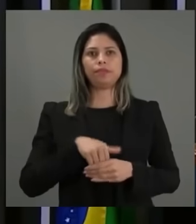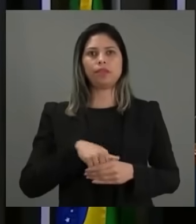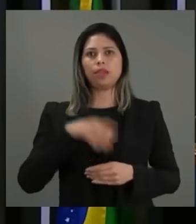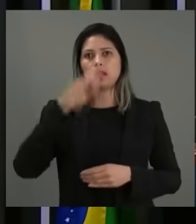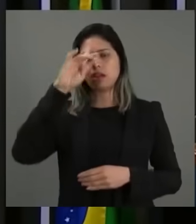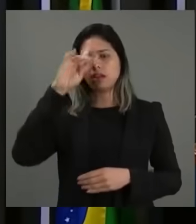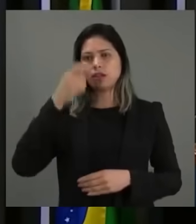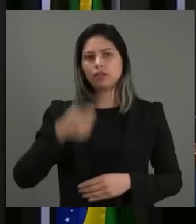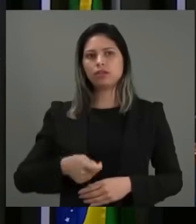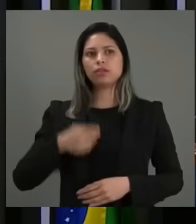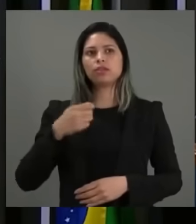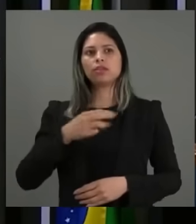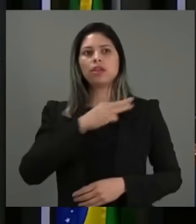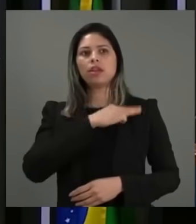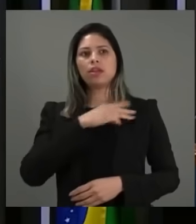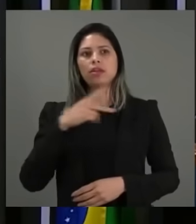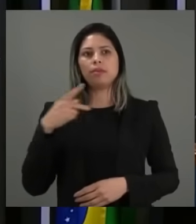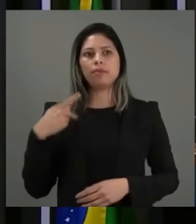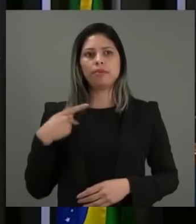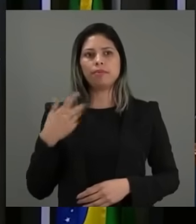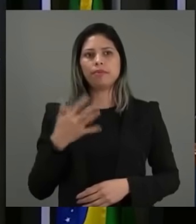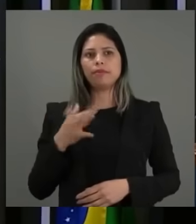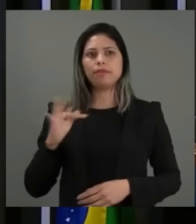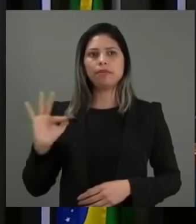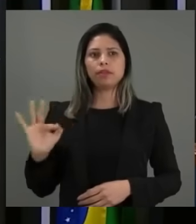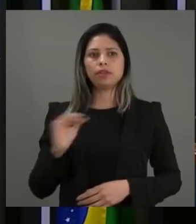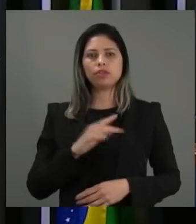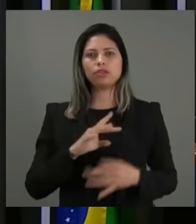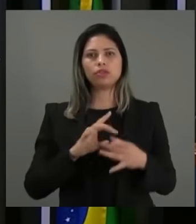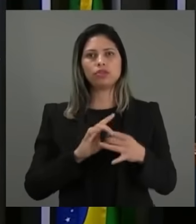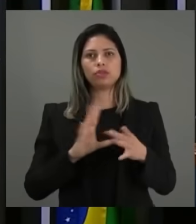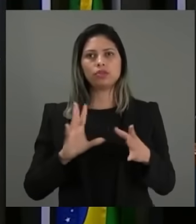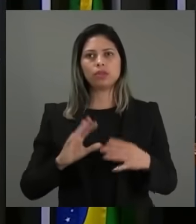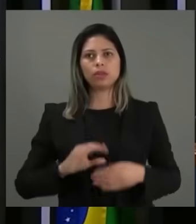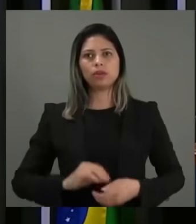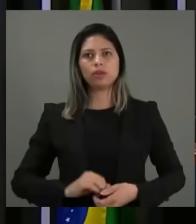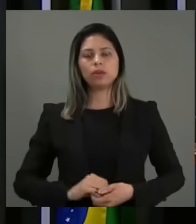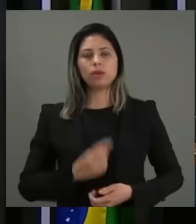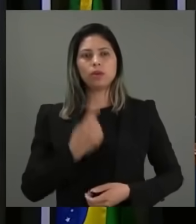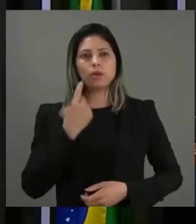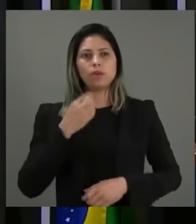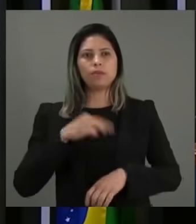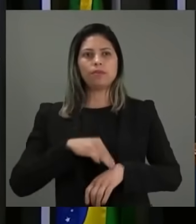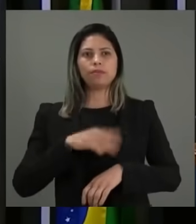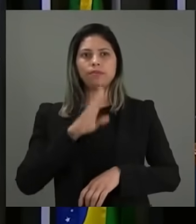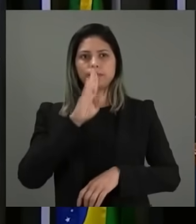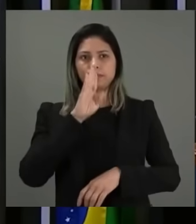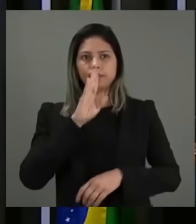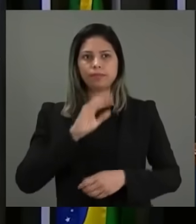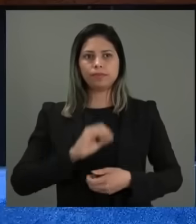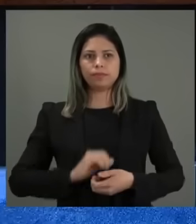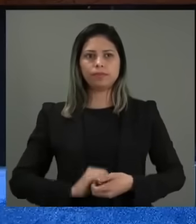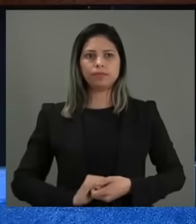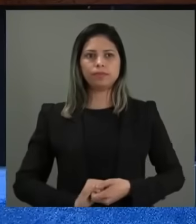do Ministério Público Federal de soltá-lo. 1 minuto de silêncio concedido.